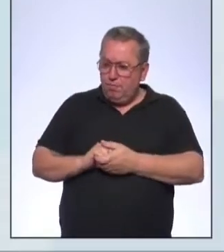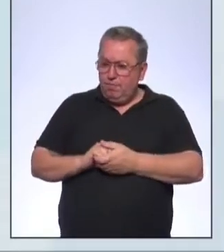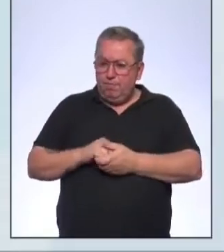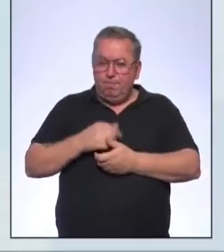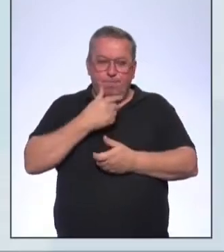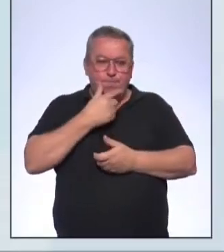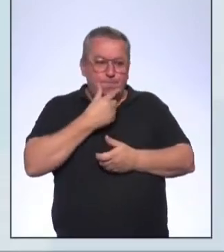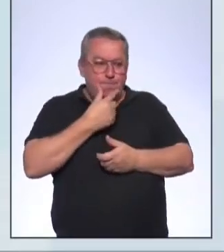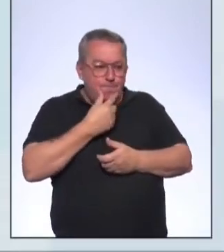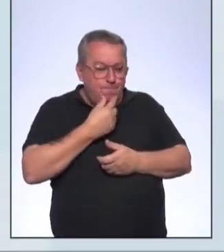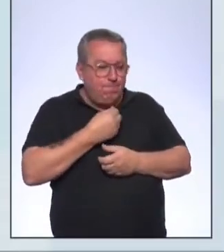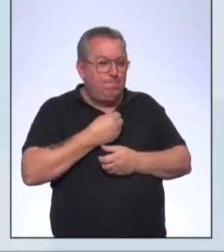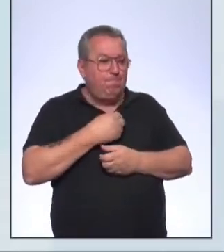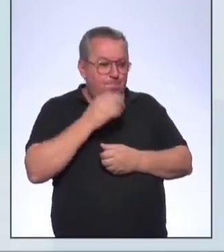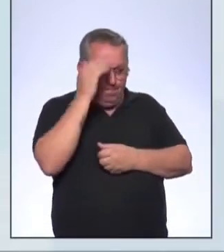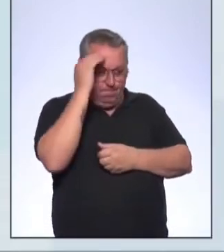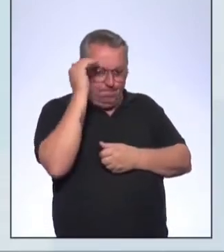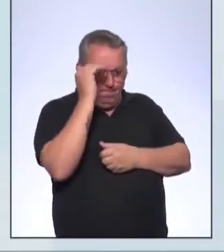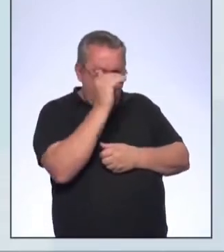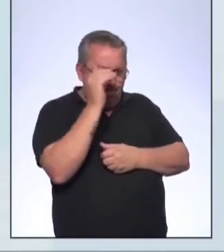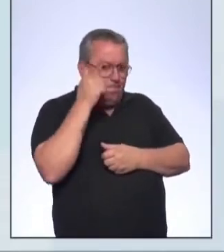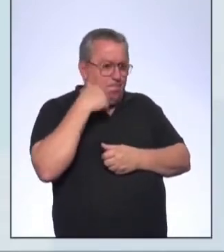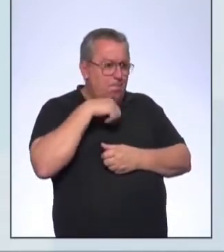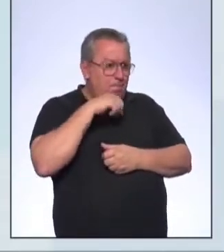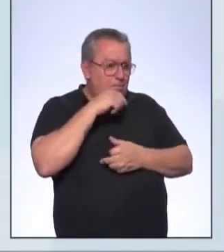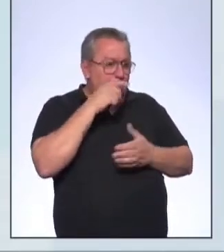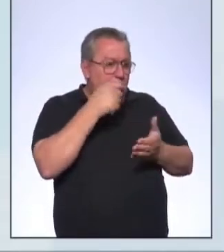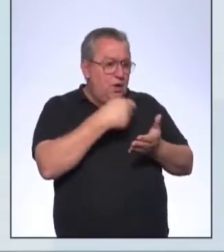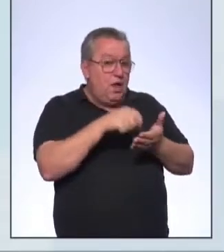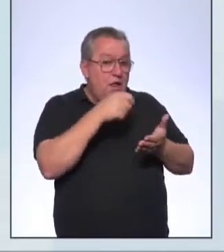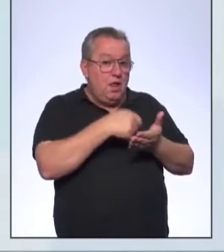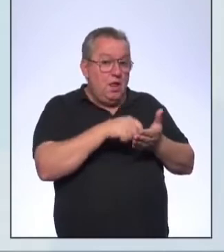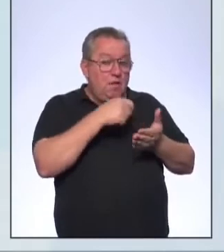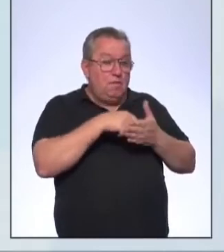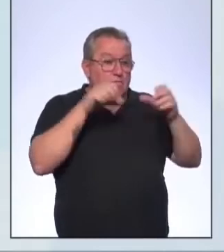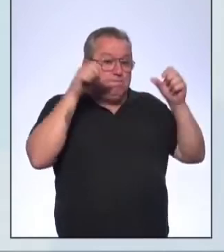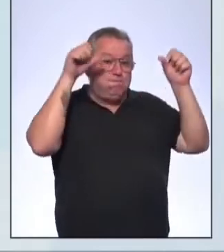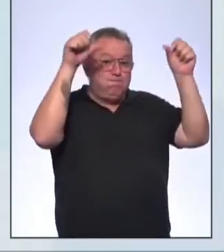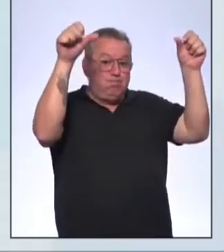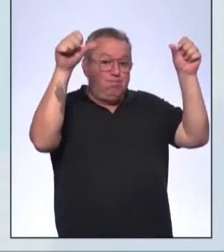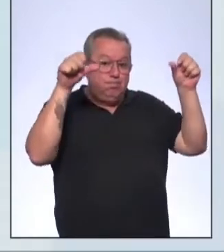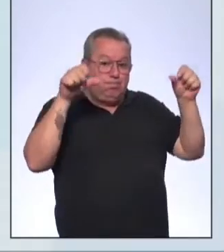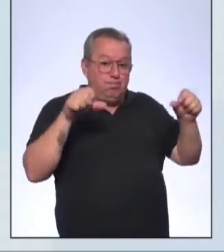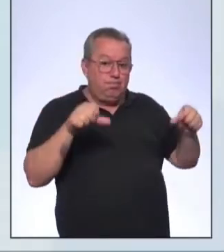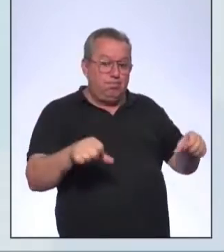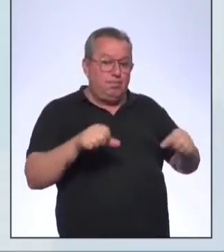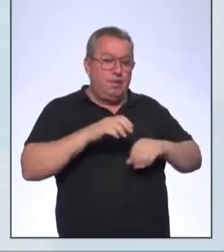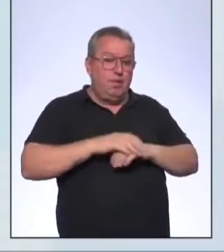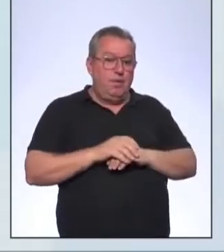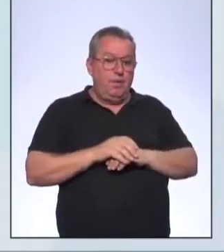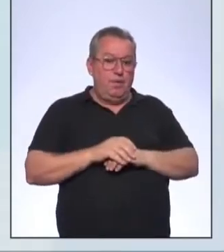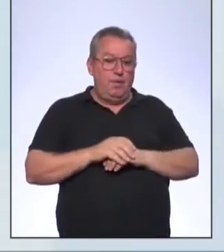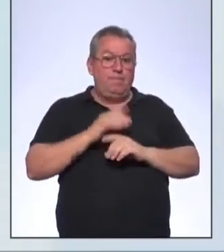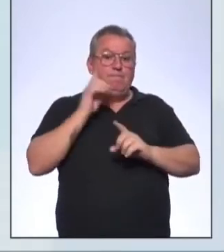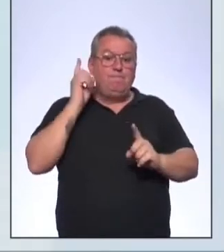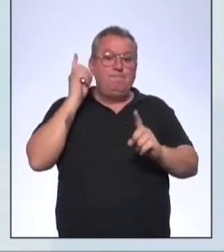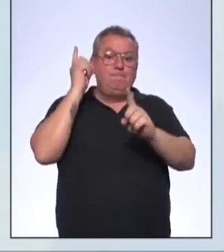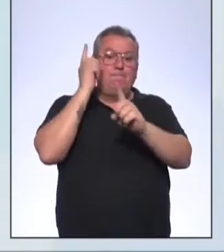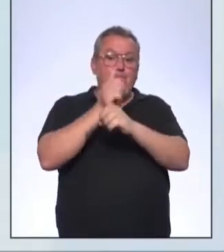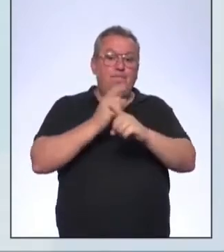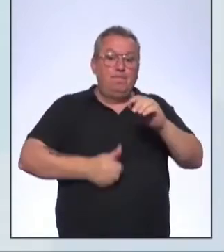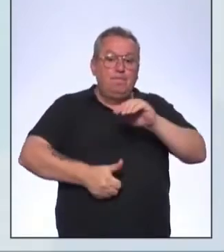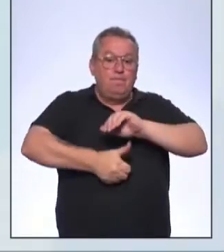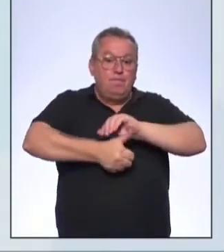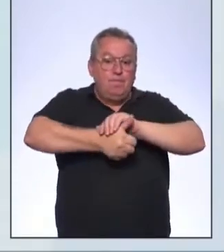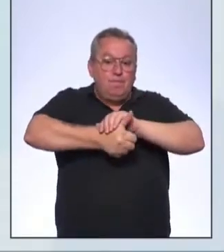o menino tratou logo de obedecer a mãe e escreveu o seguinte cartaz e colocou na praça Achei um